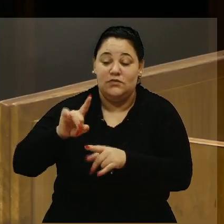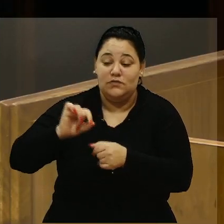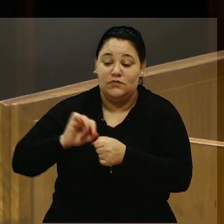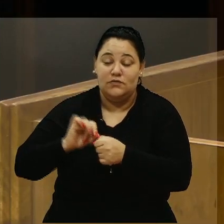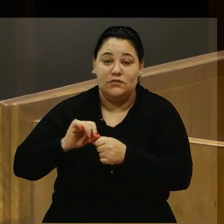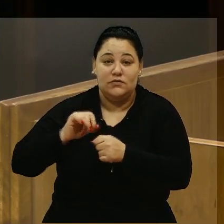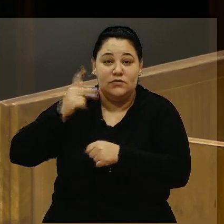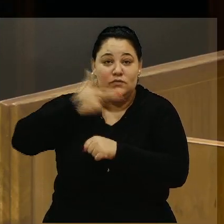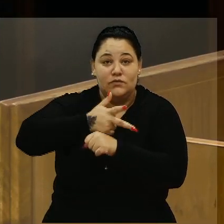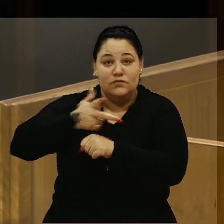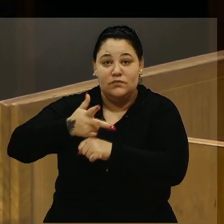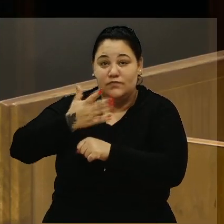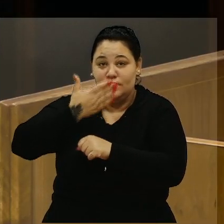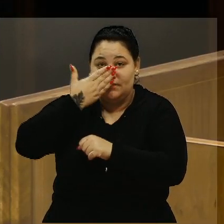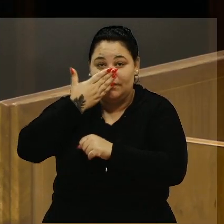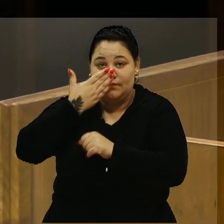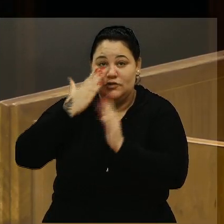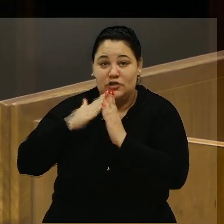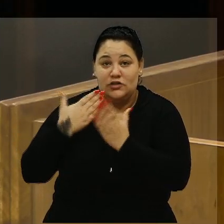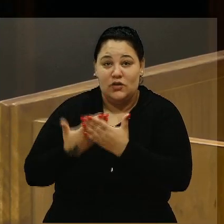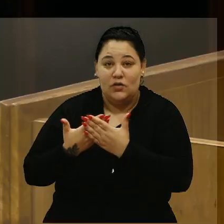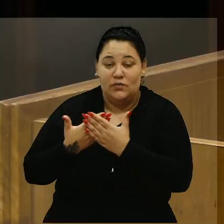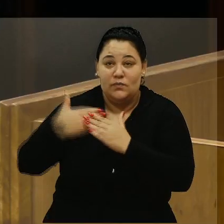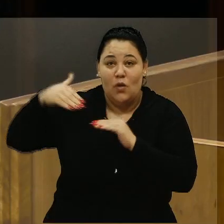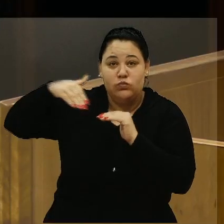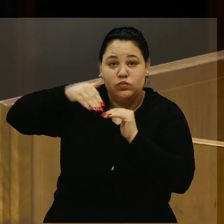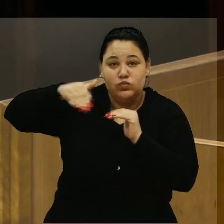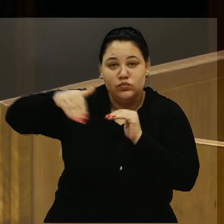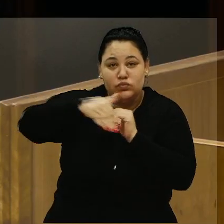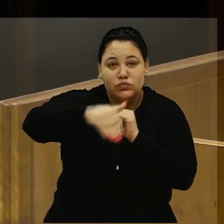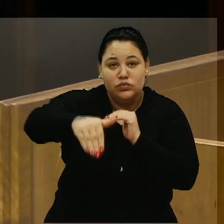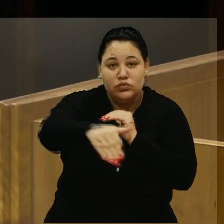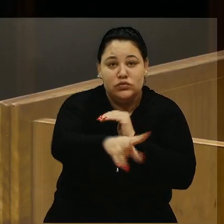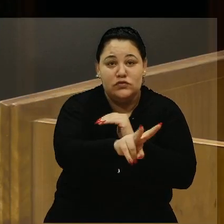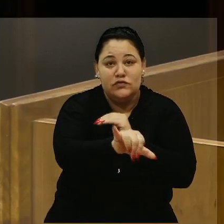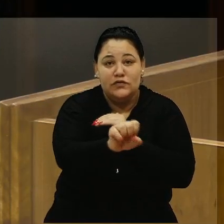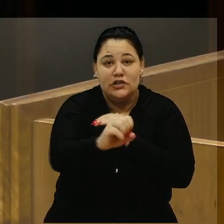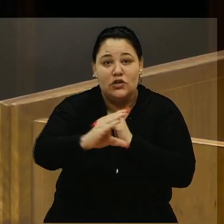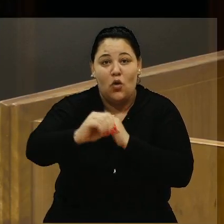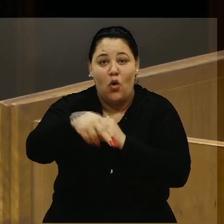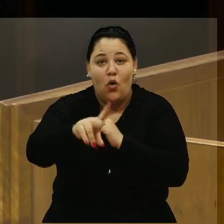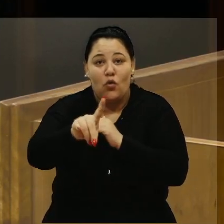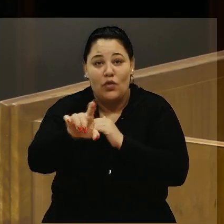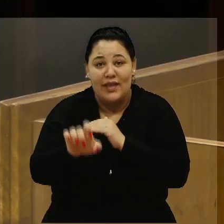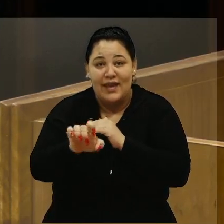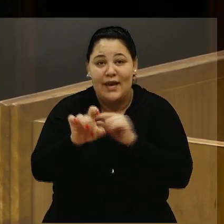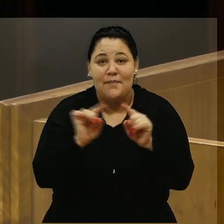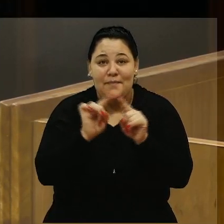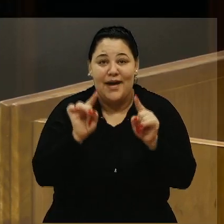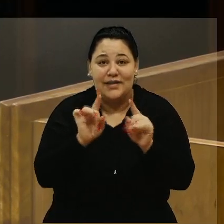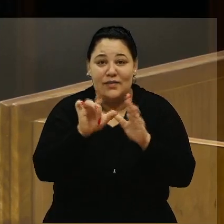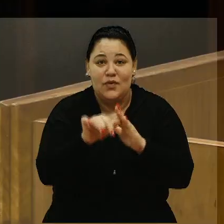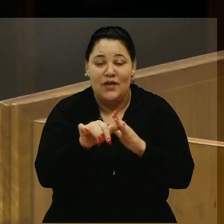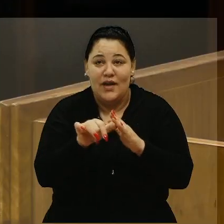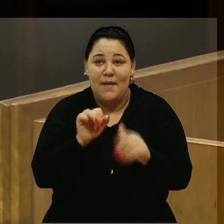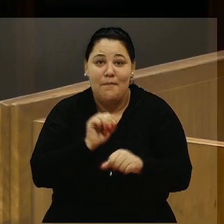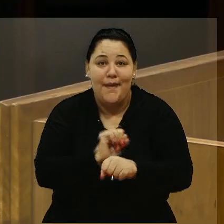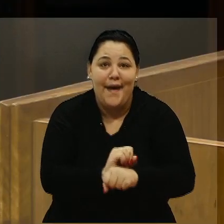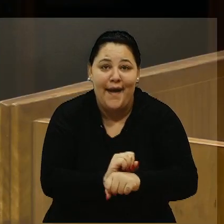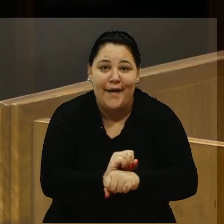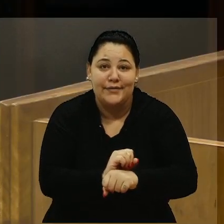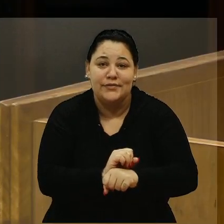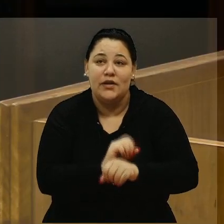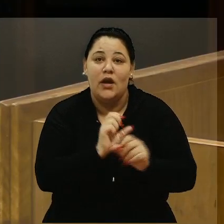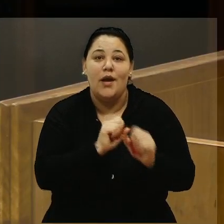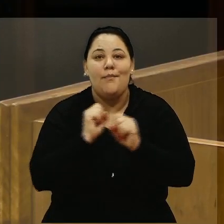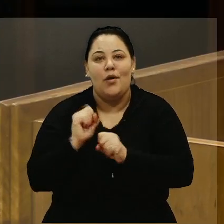frente de uma escola que os carros descem a Visconde, porque é uma via de grande fluxo, né? Mas acaba chegando ali, eles acabam freando em cima e daqui a pouco pode